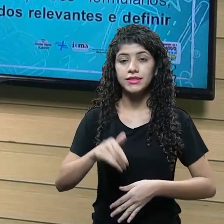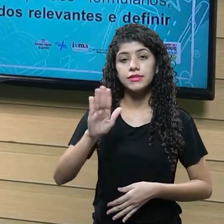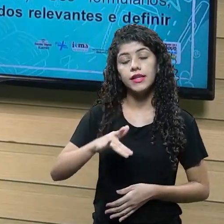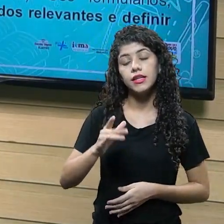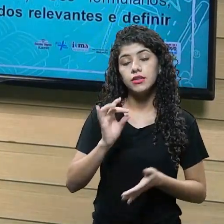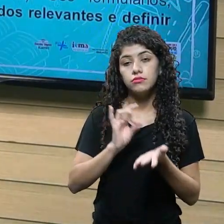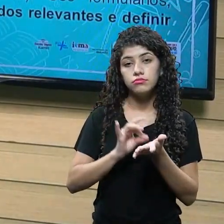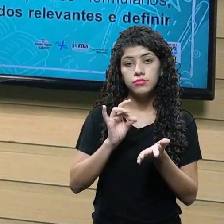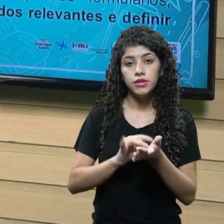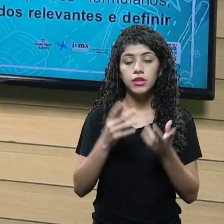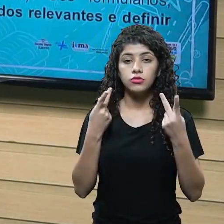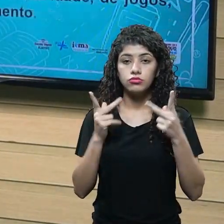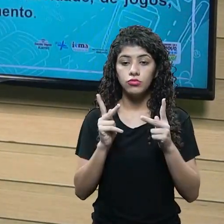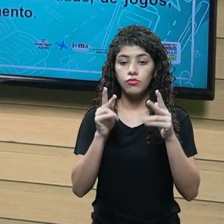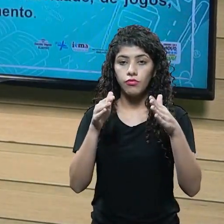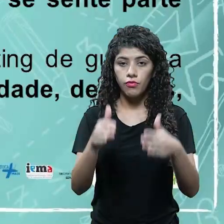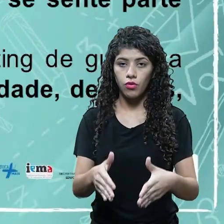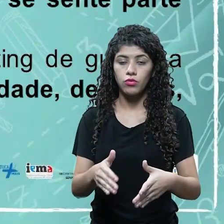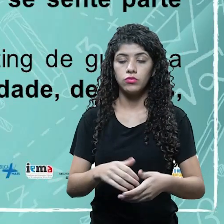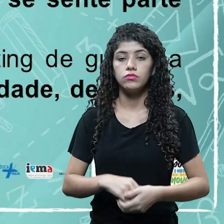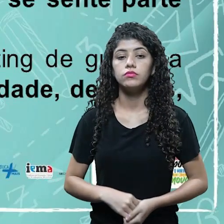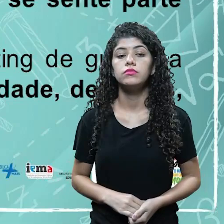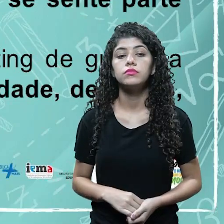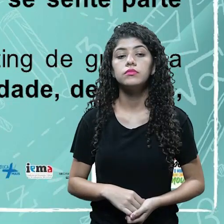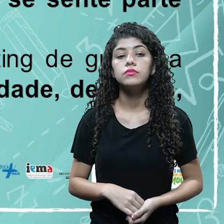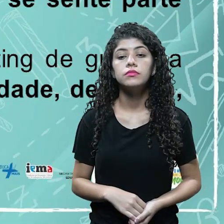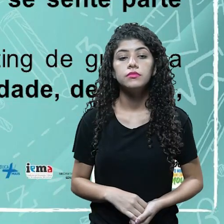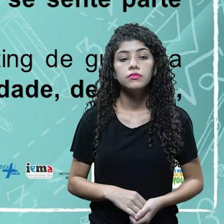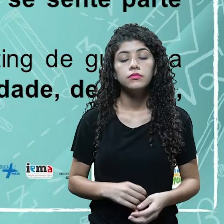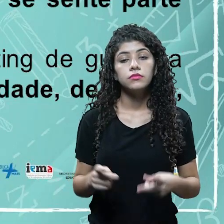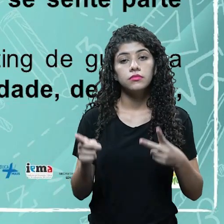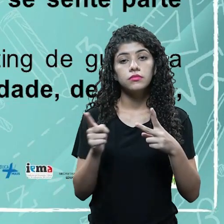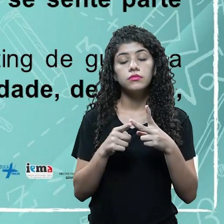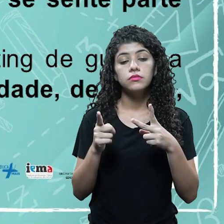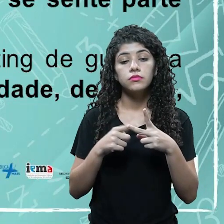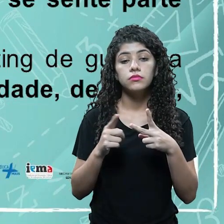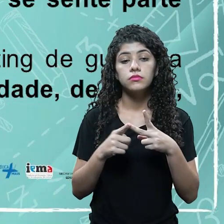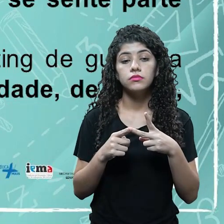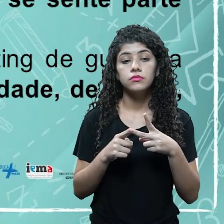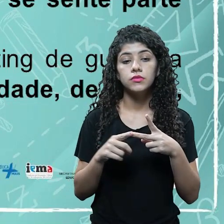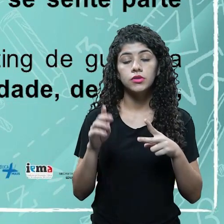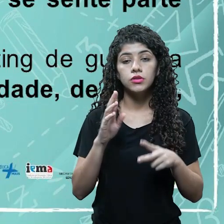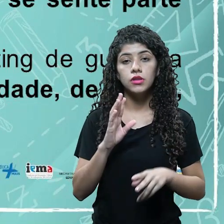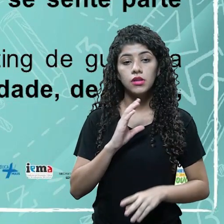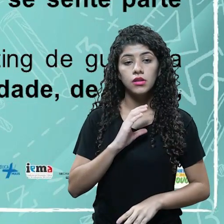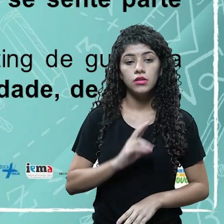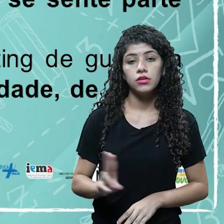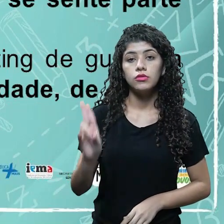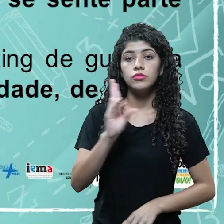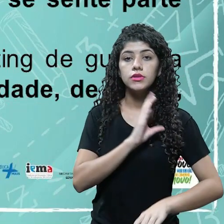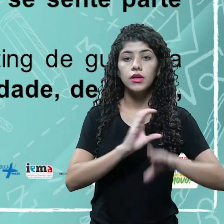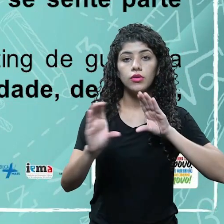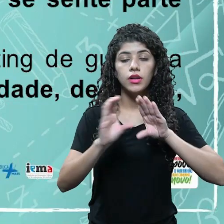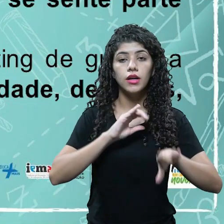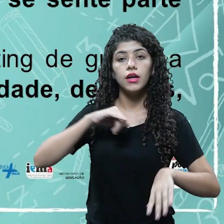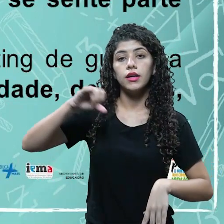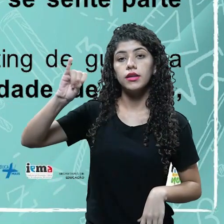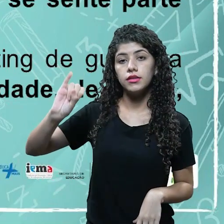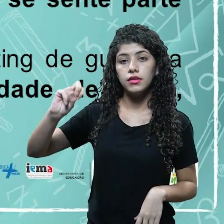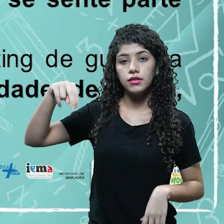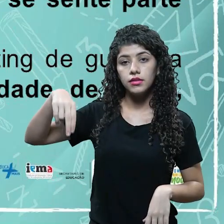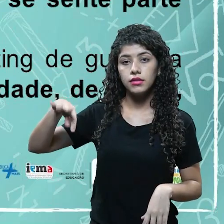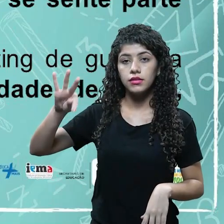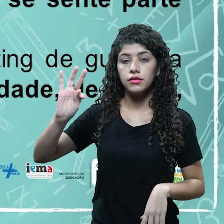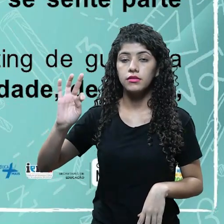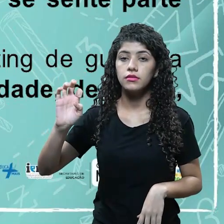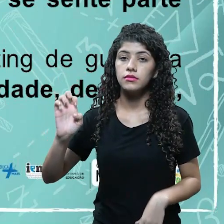realmente é o seu cliente, ok? Segundo ponto, usar a interatividade. O que é que diz o slide? Ó? Todo mundo ama